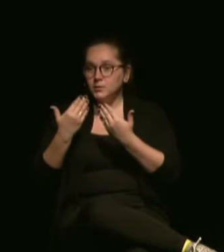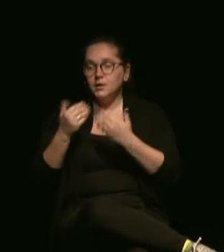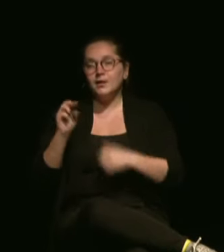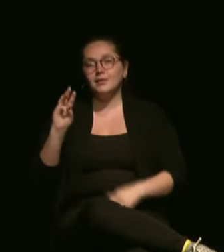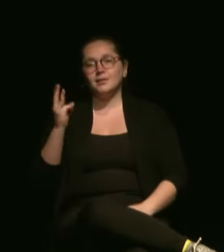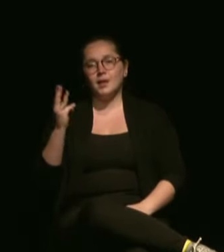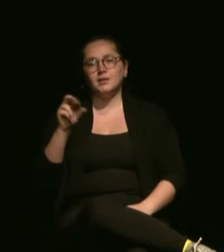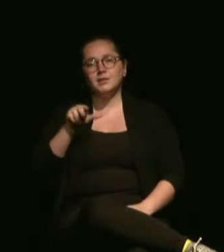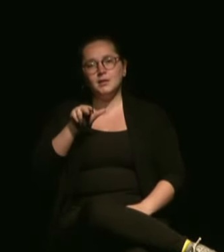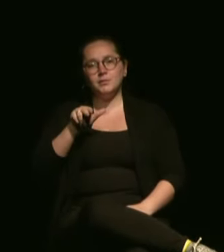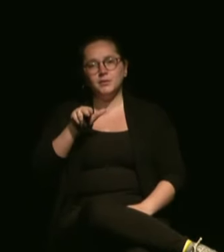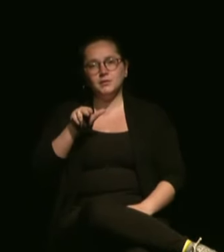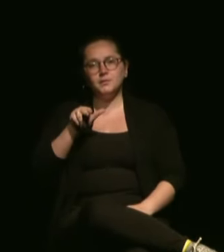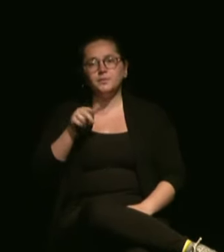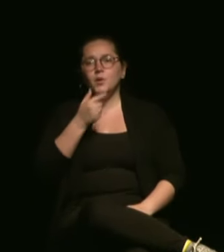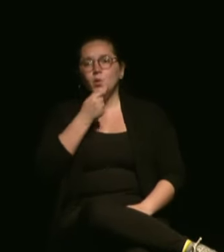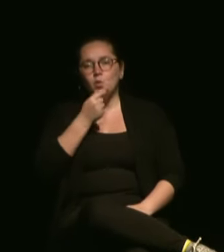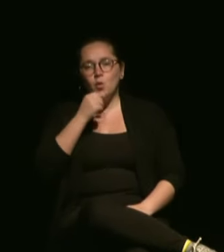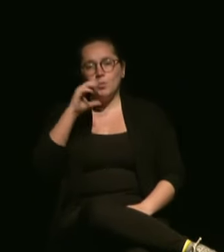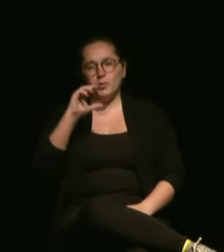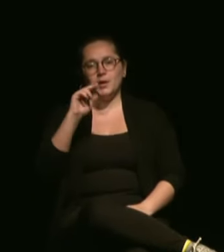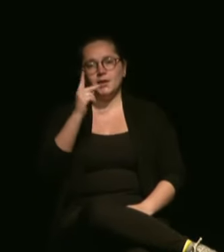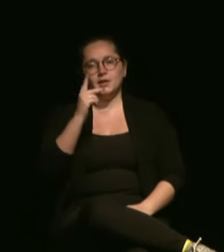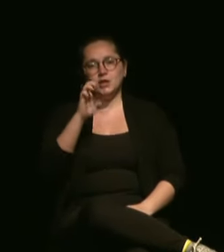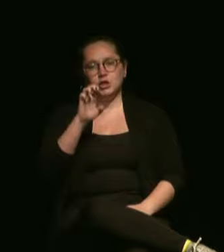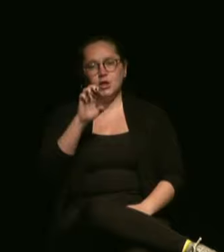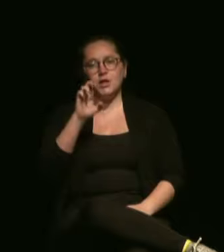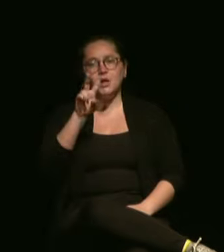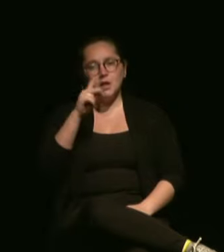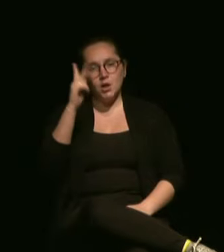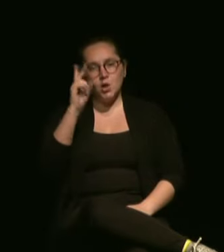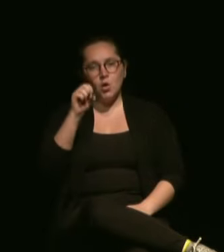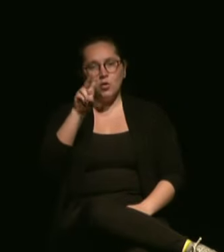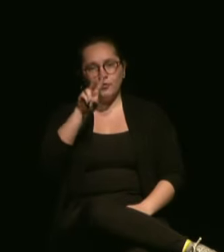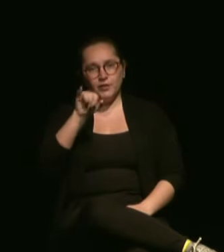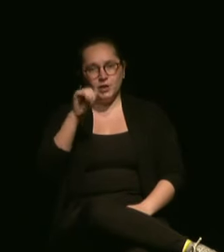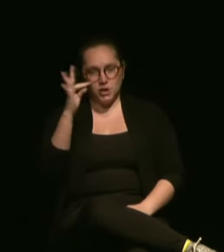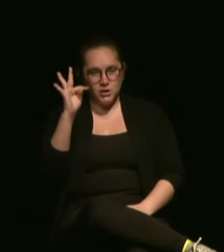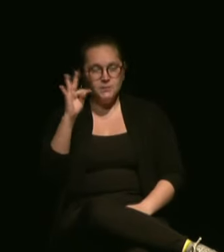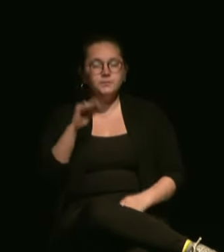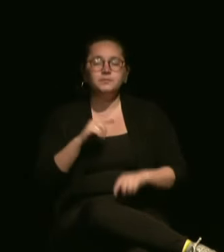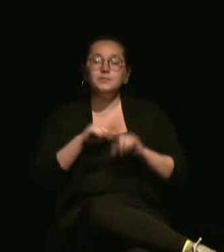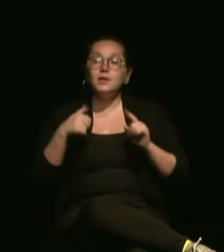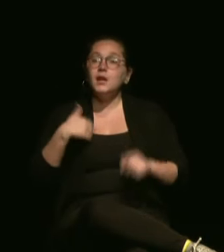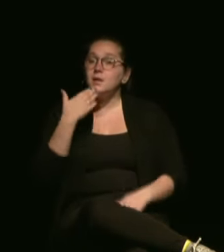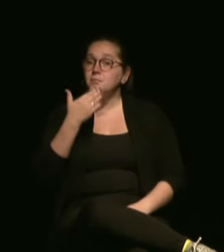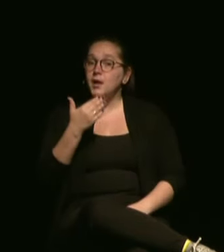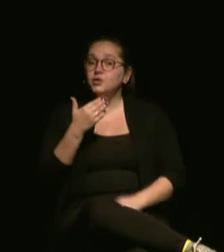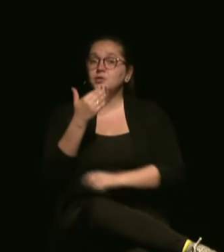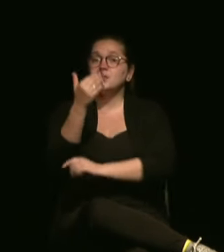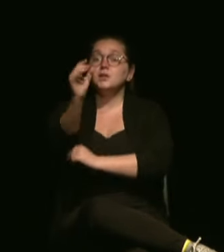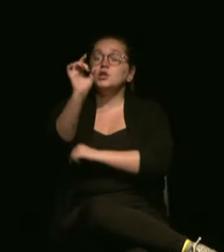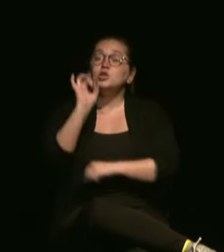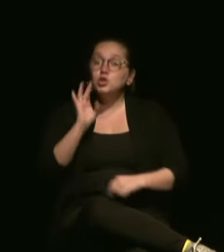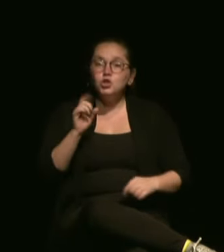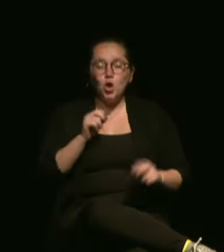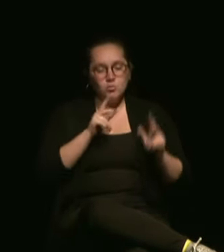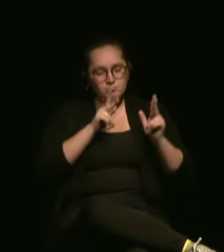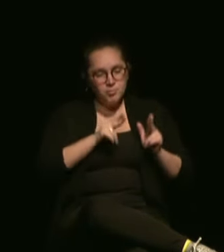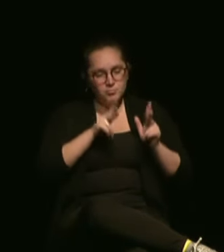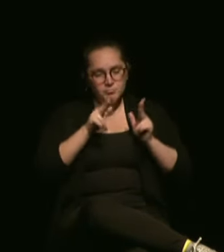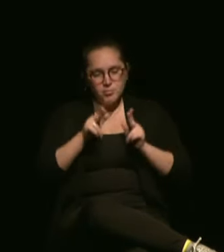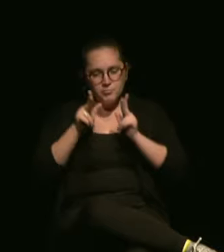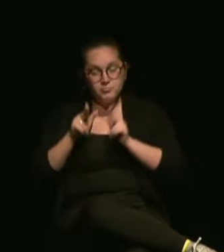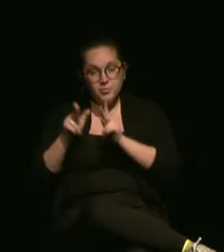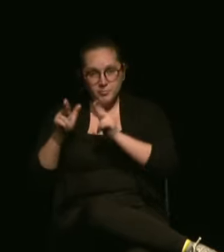Chekhov. E evidentemente, As Três Irmãs não são encenadas, só fragmentos do Chekhov. E